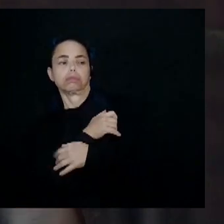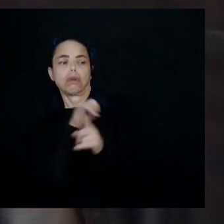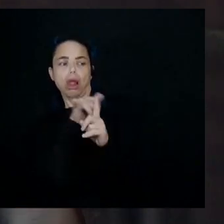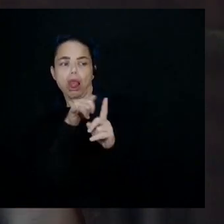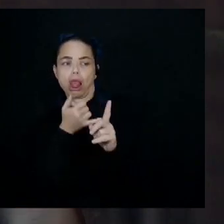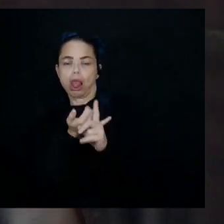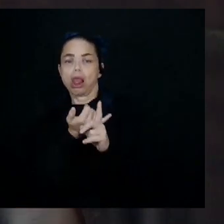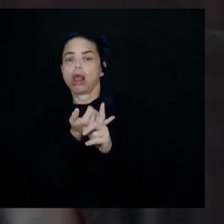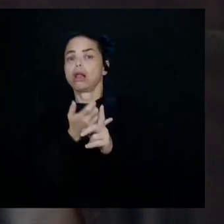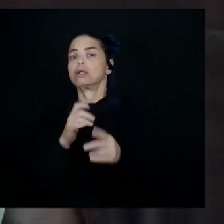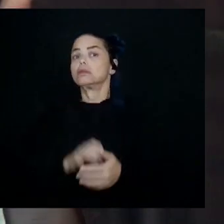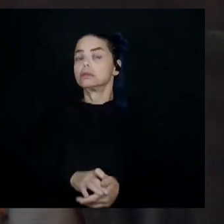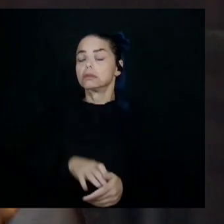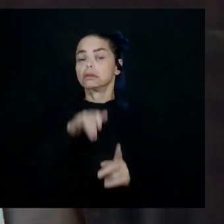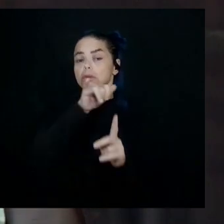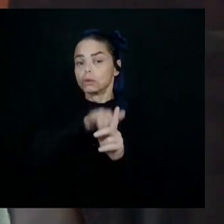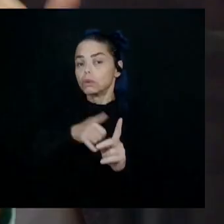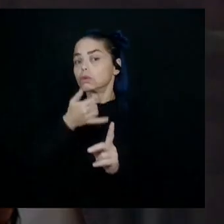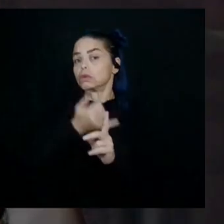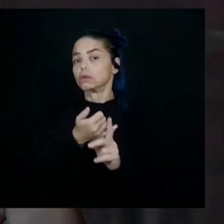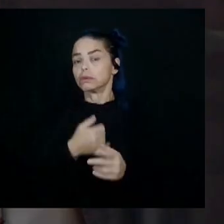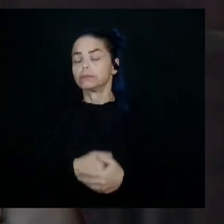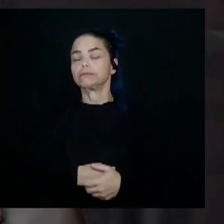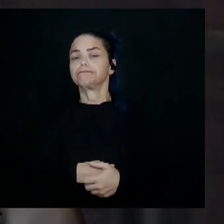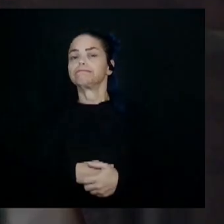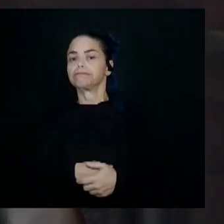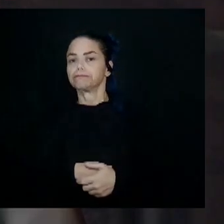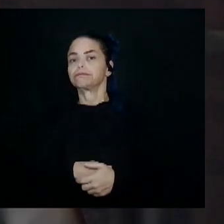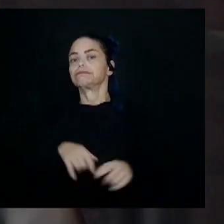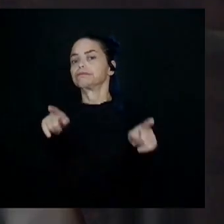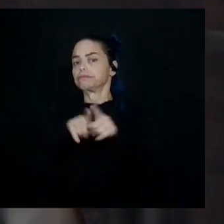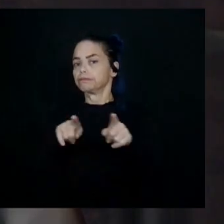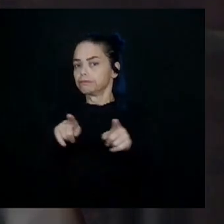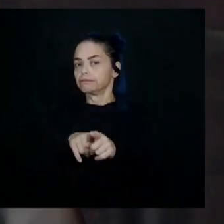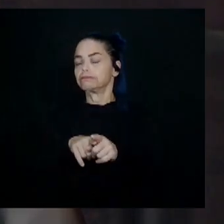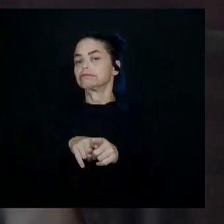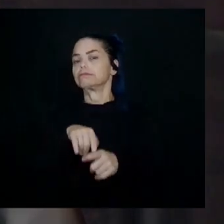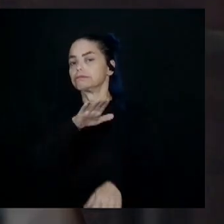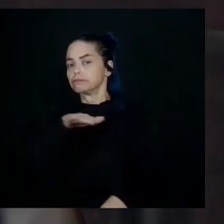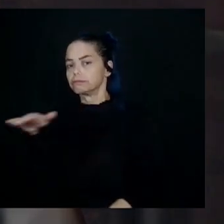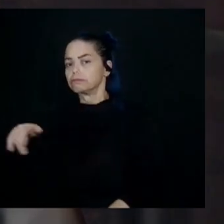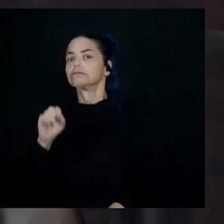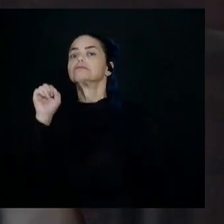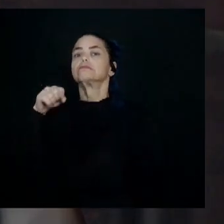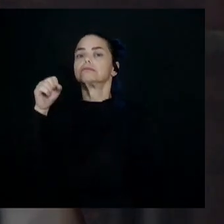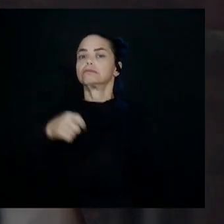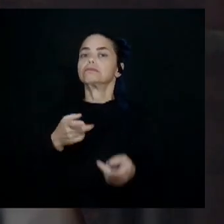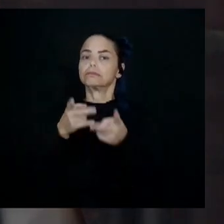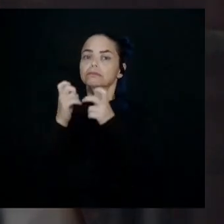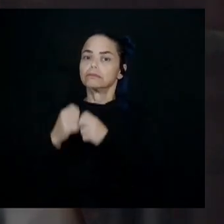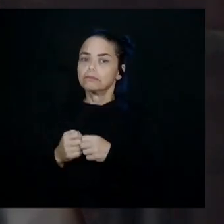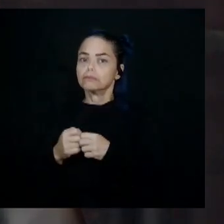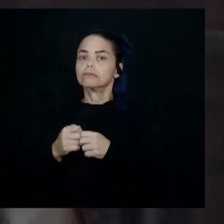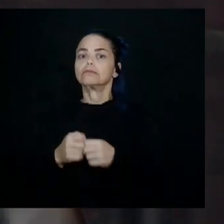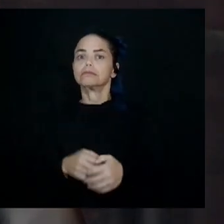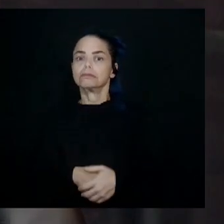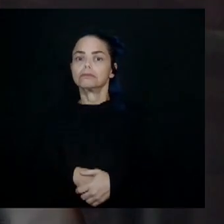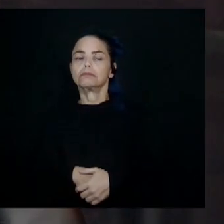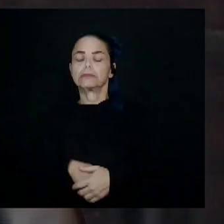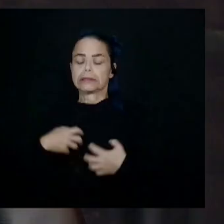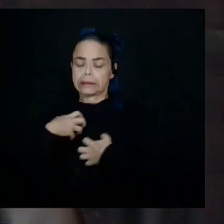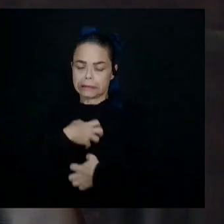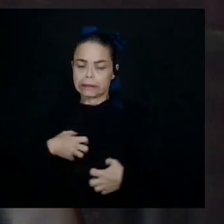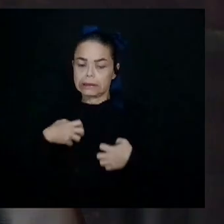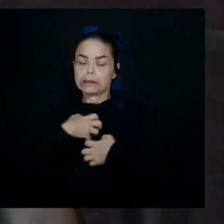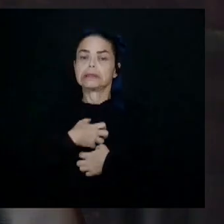inclusive. Olha isso. Porém, também tem as crianças que sim, que elas percebem e começam a ficar incomodadas, e aí pode gerar